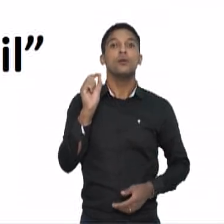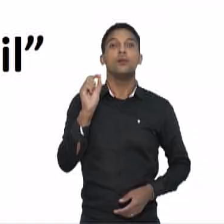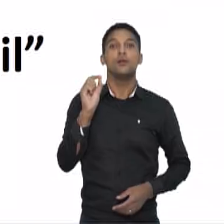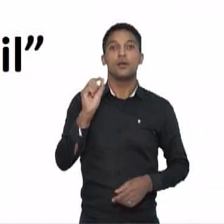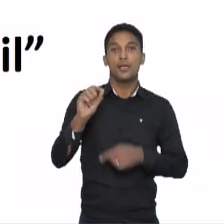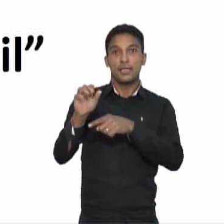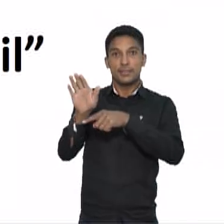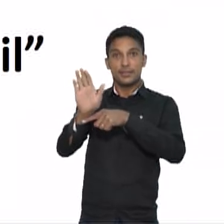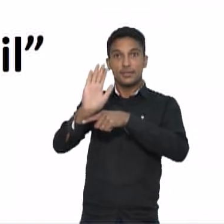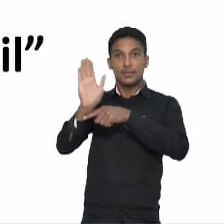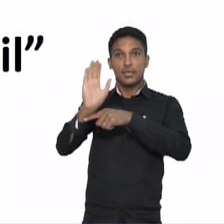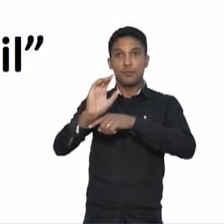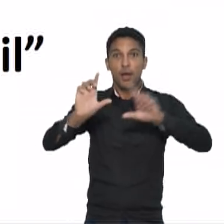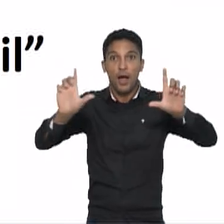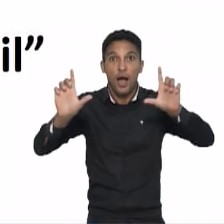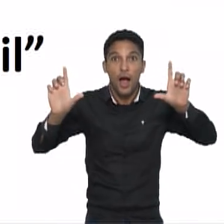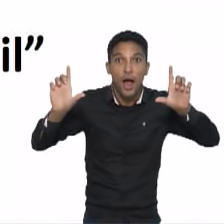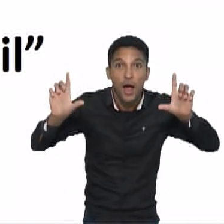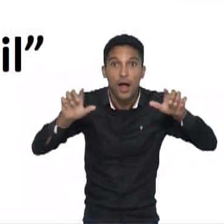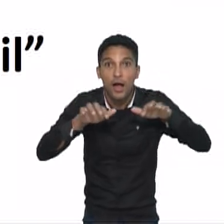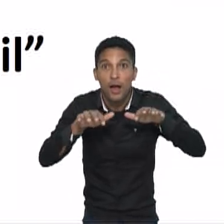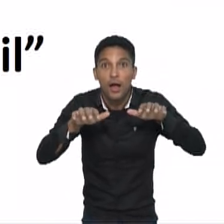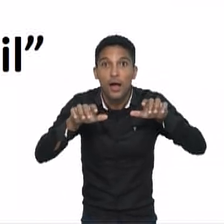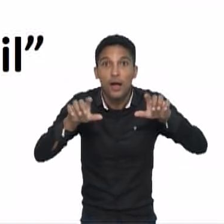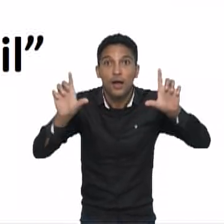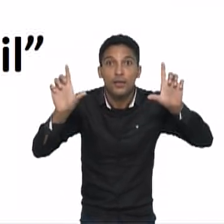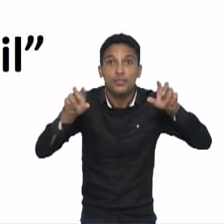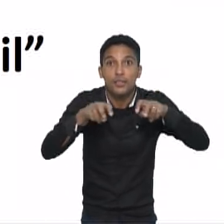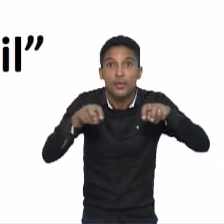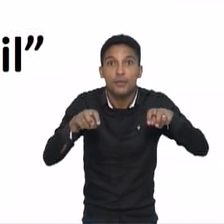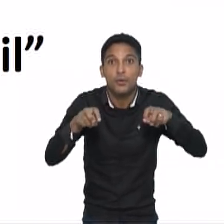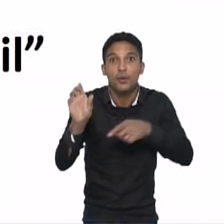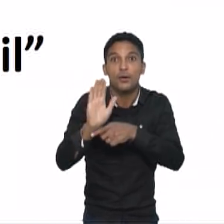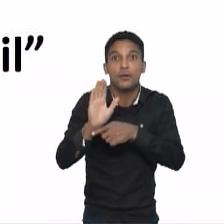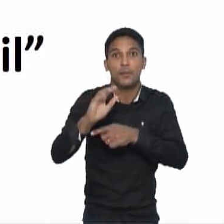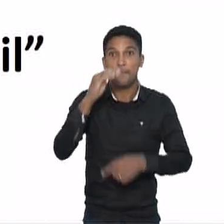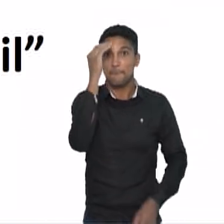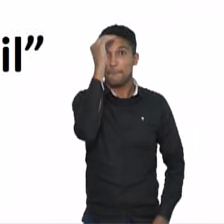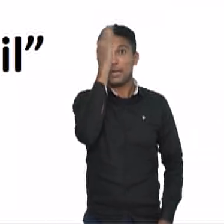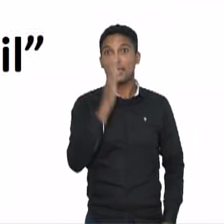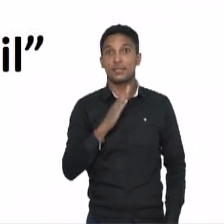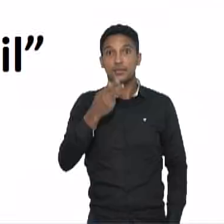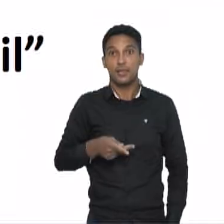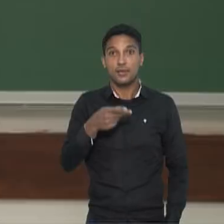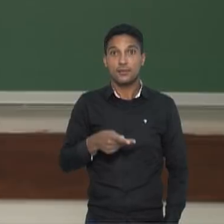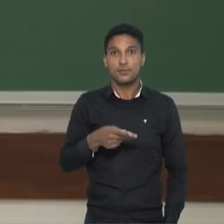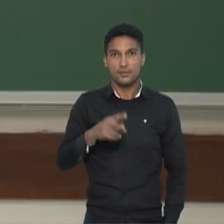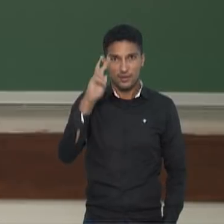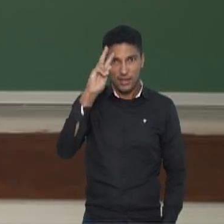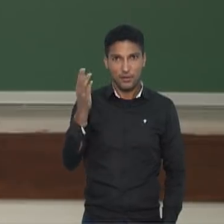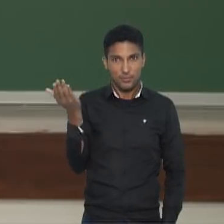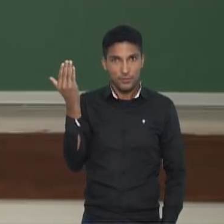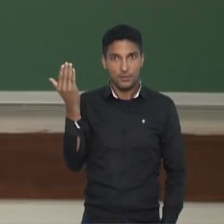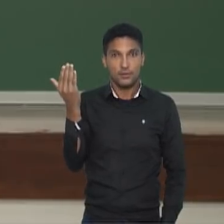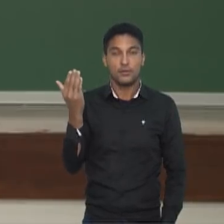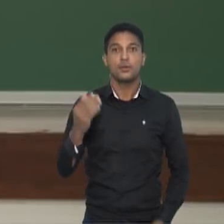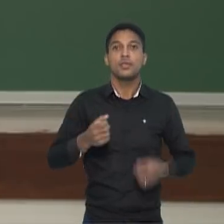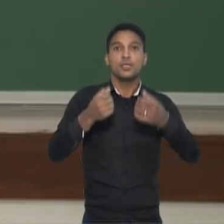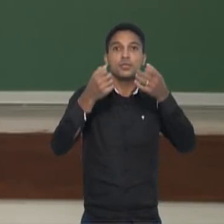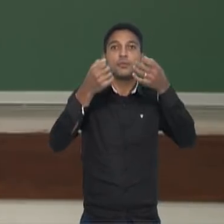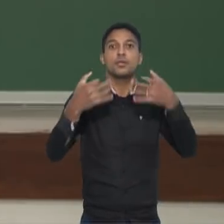cinema brasileiro, né? E quando a gente fala de cinema brasileiro, a gente sempre lembra da